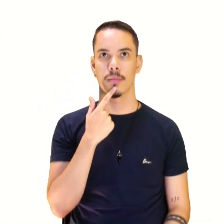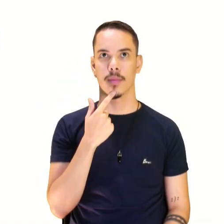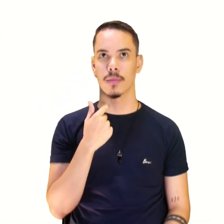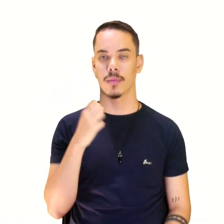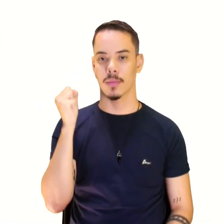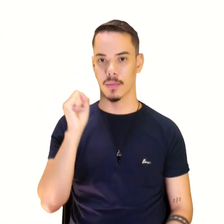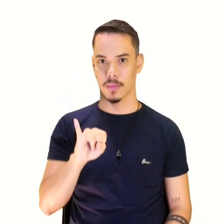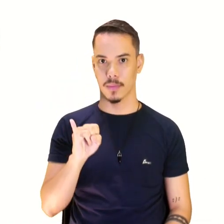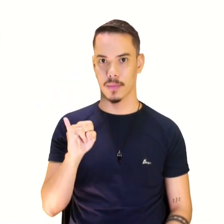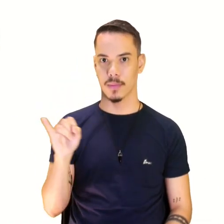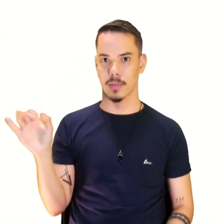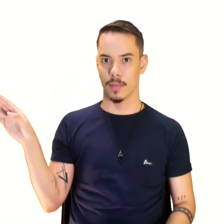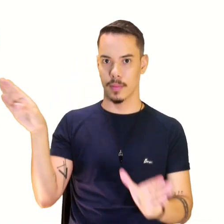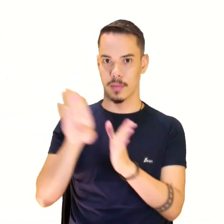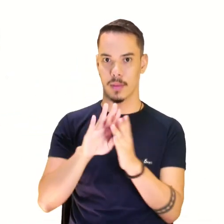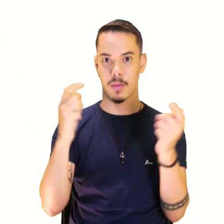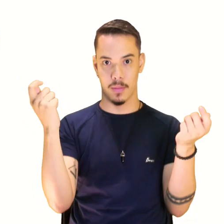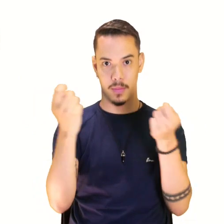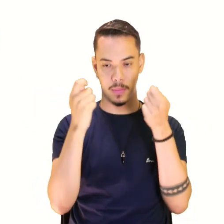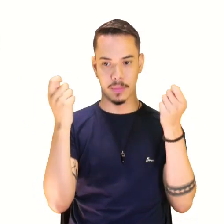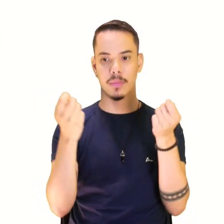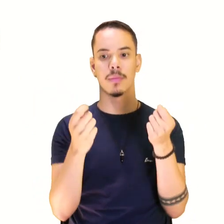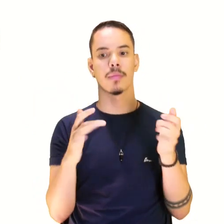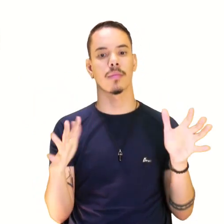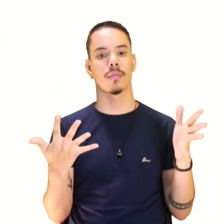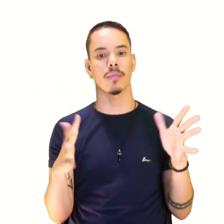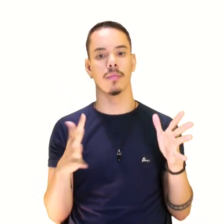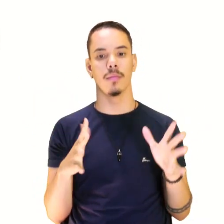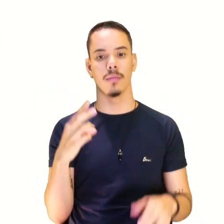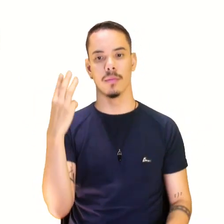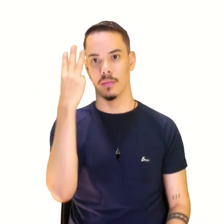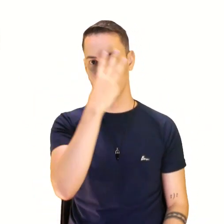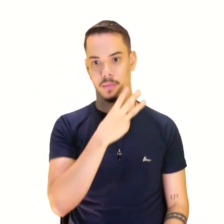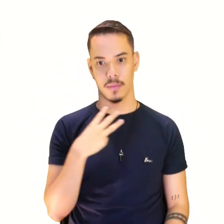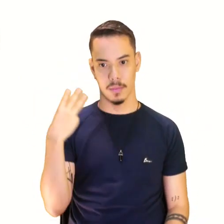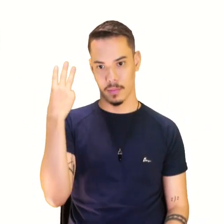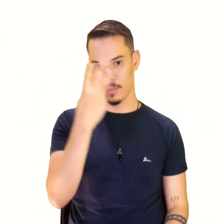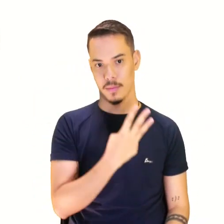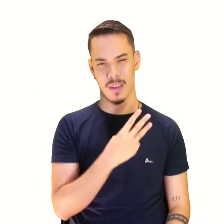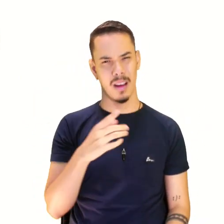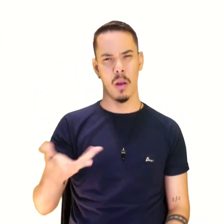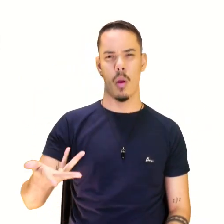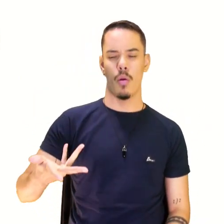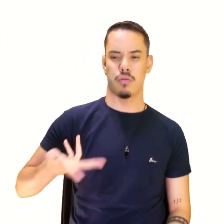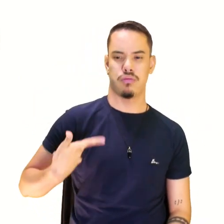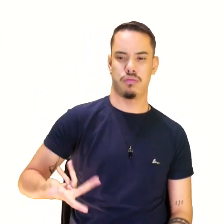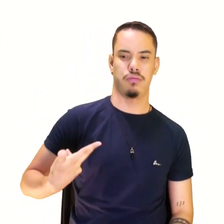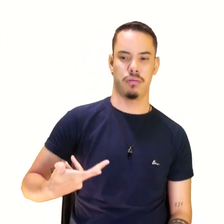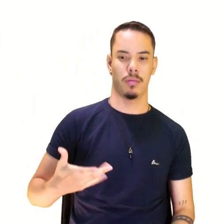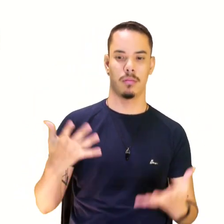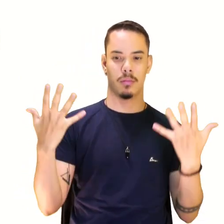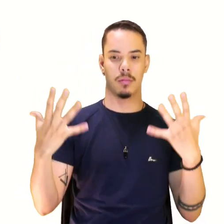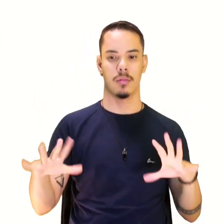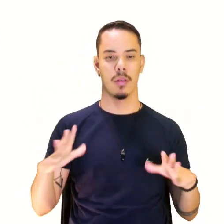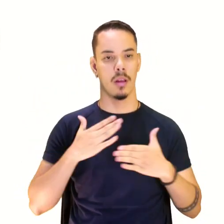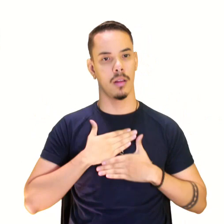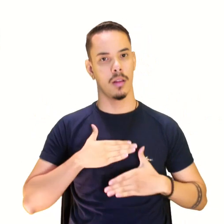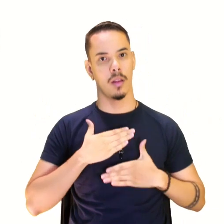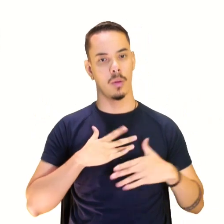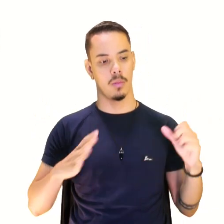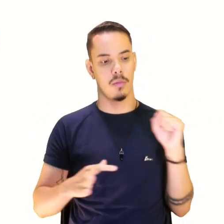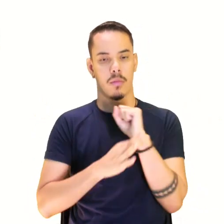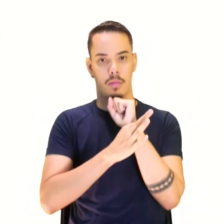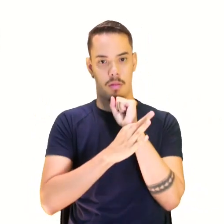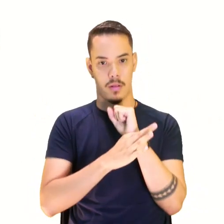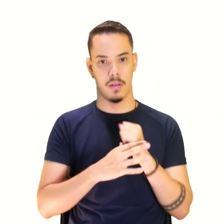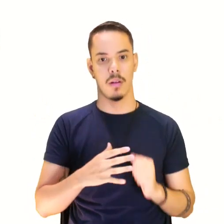Se eu for com uma velocidade média de 120 km por hora, eu vou gastar 3 horas. Mas eu não quero ir muito rápido não, porque eu quero ir tranquilo e com segurança. Então